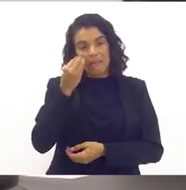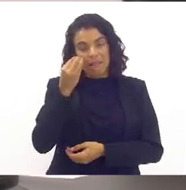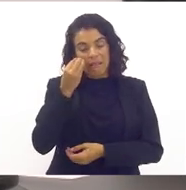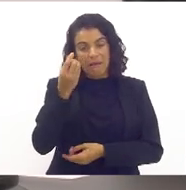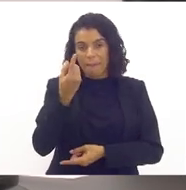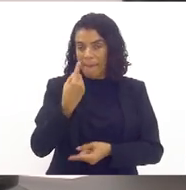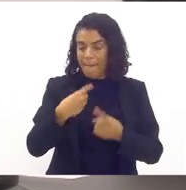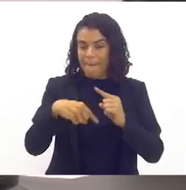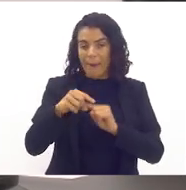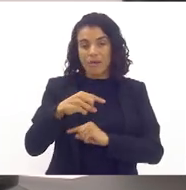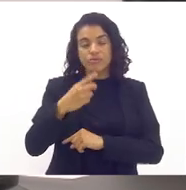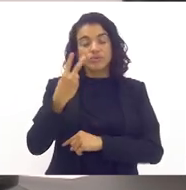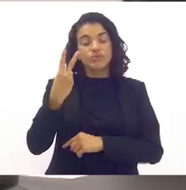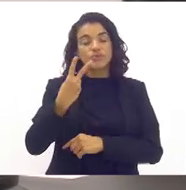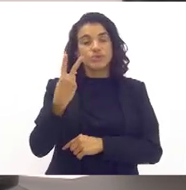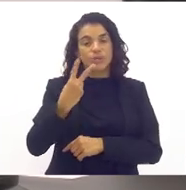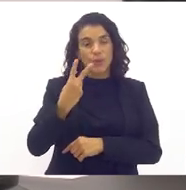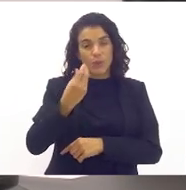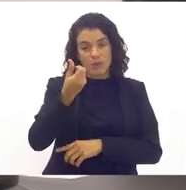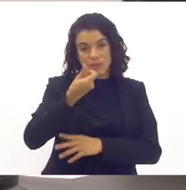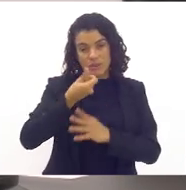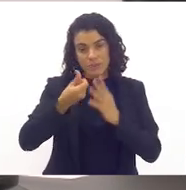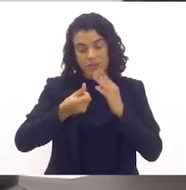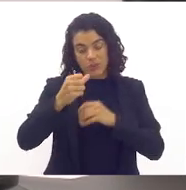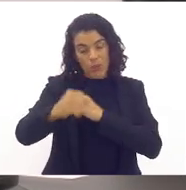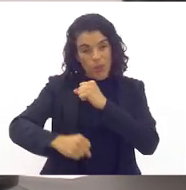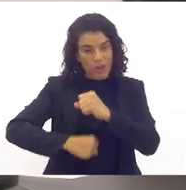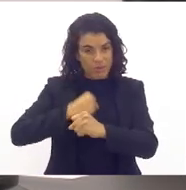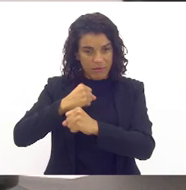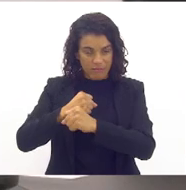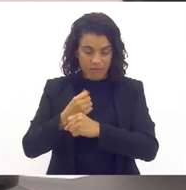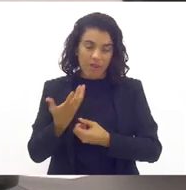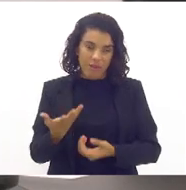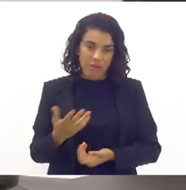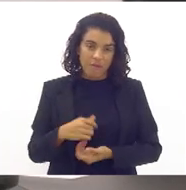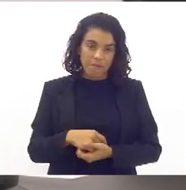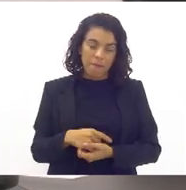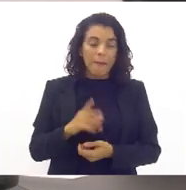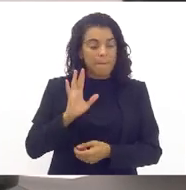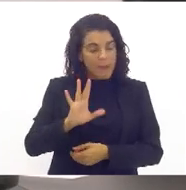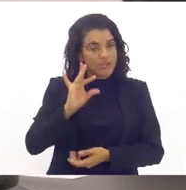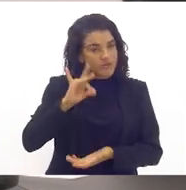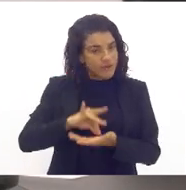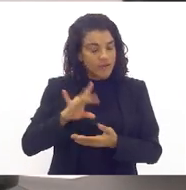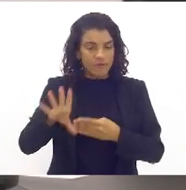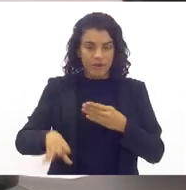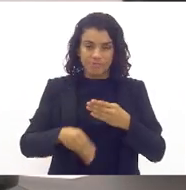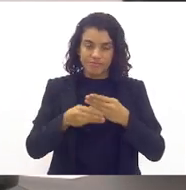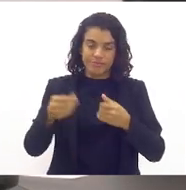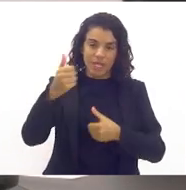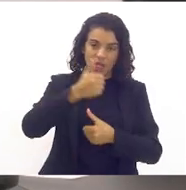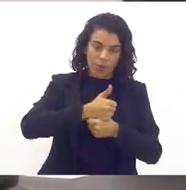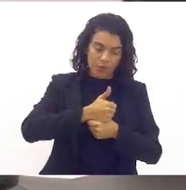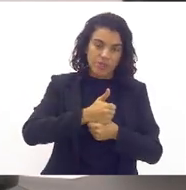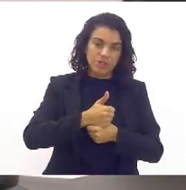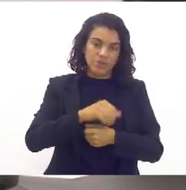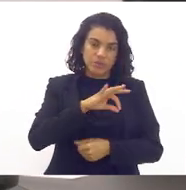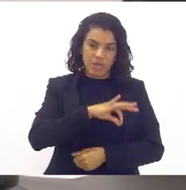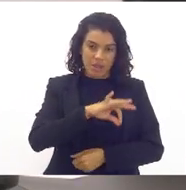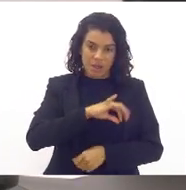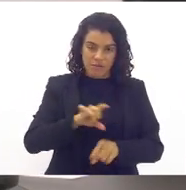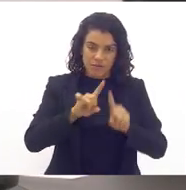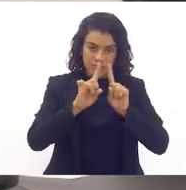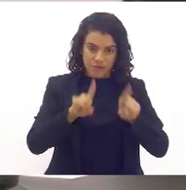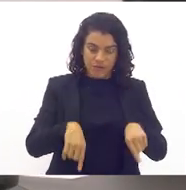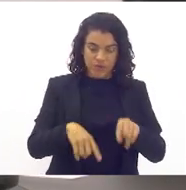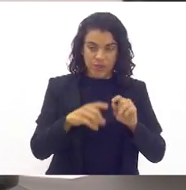ano. Mas, então, basicamente, foi a recomposição que foi feita. Se deve se manter